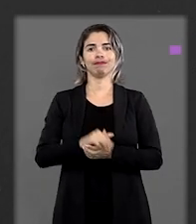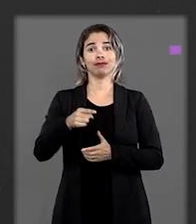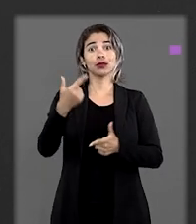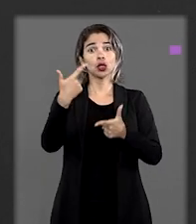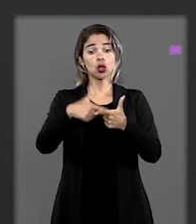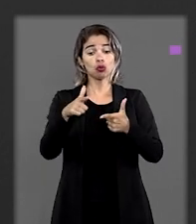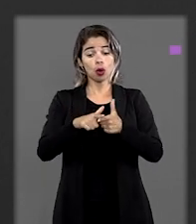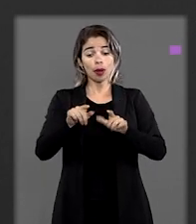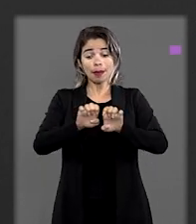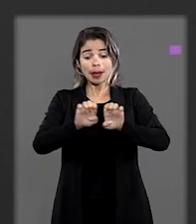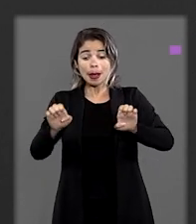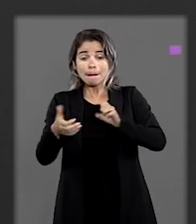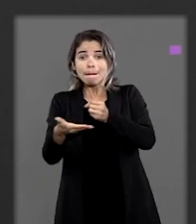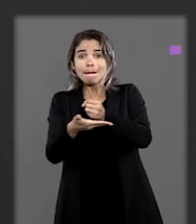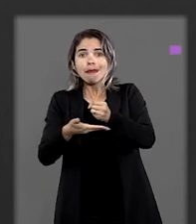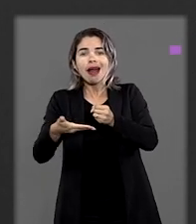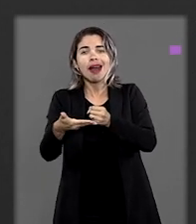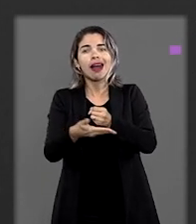não apenas